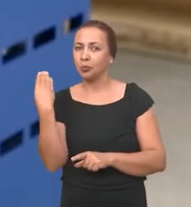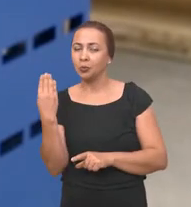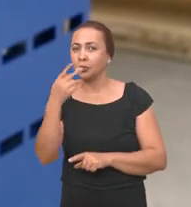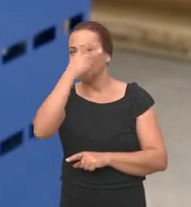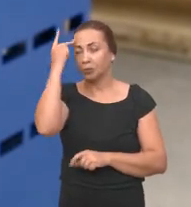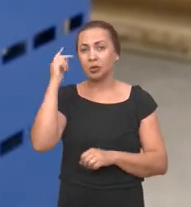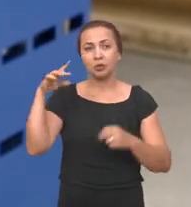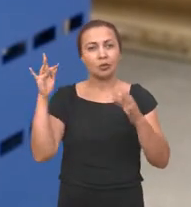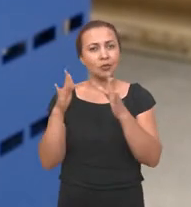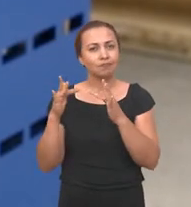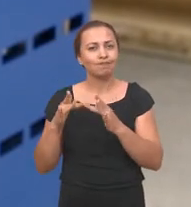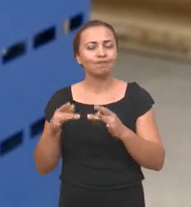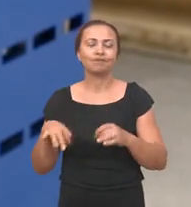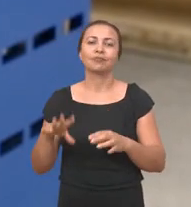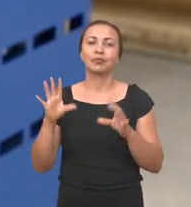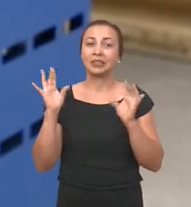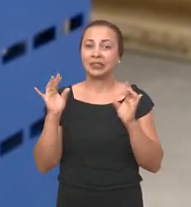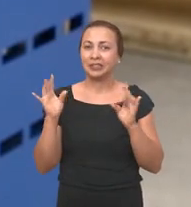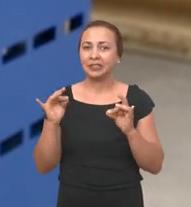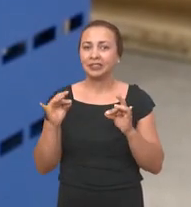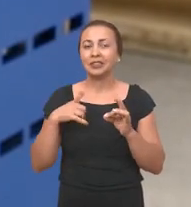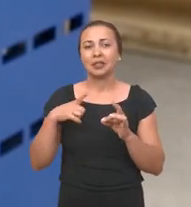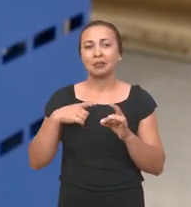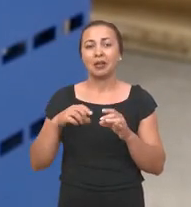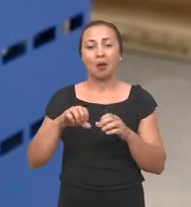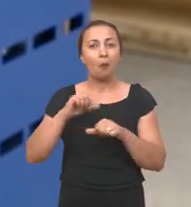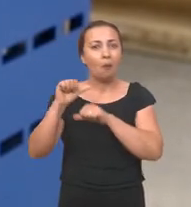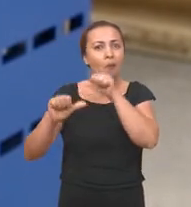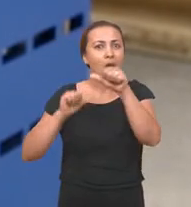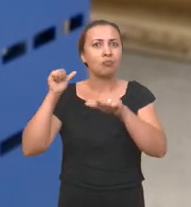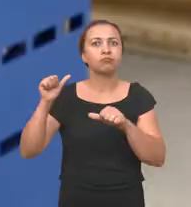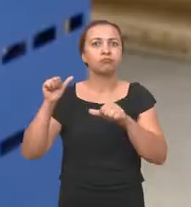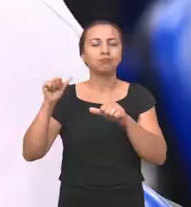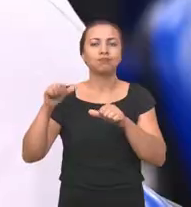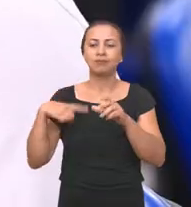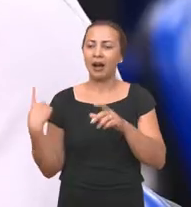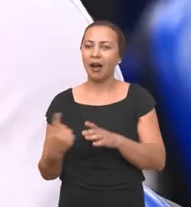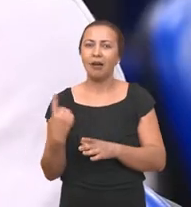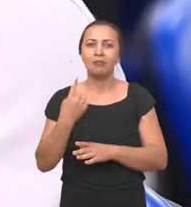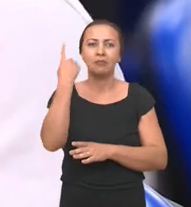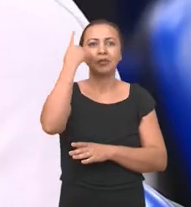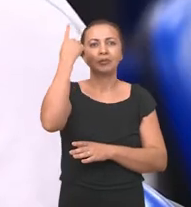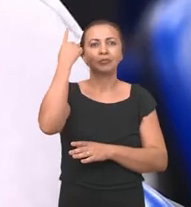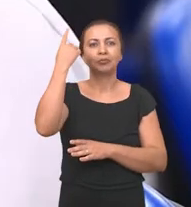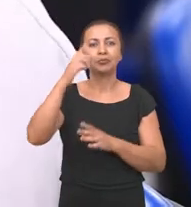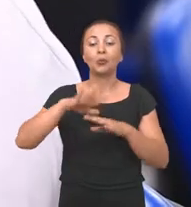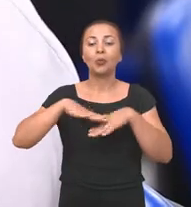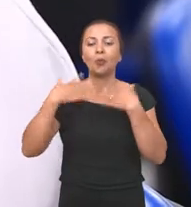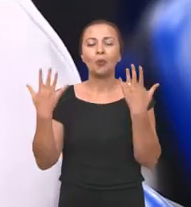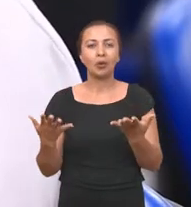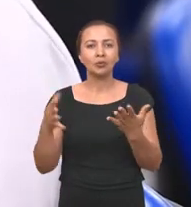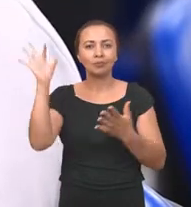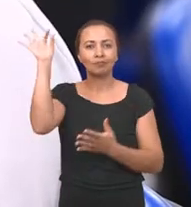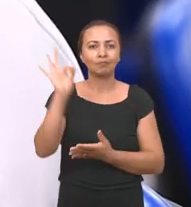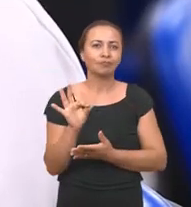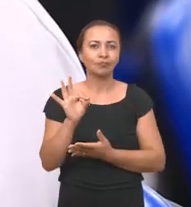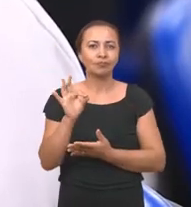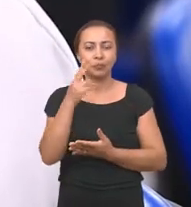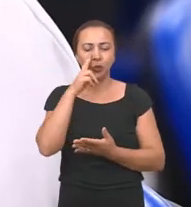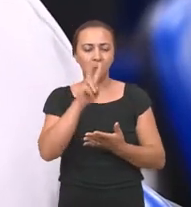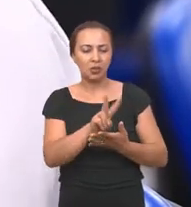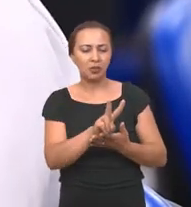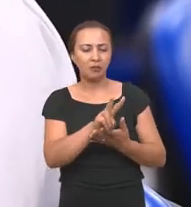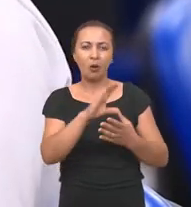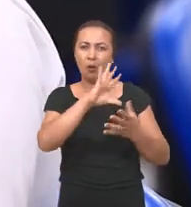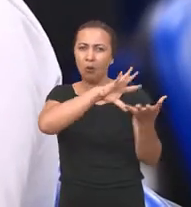morte de infectados nesses dias. E também o quanto aumentou de quantidade, do geral, que é absoluto, e da relativa e